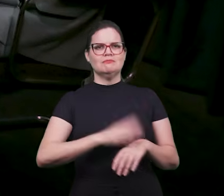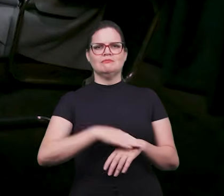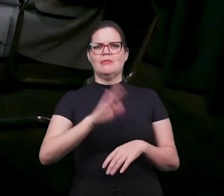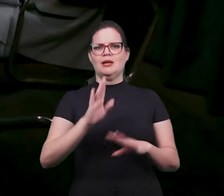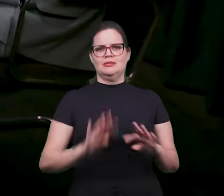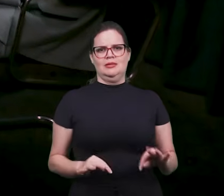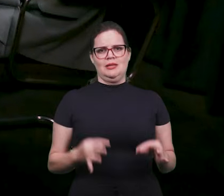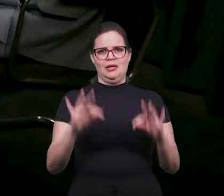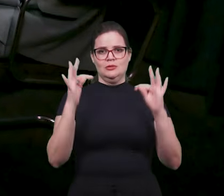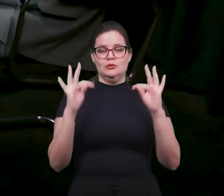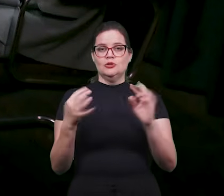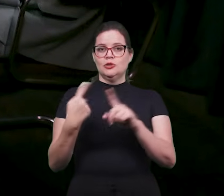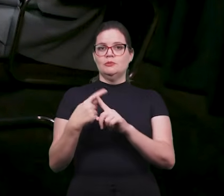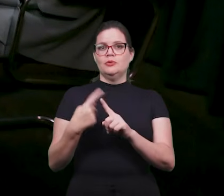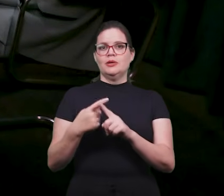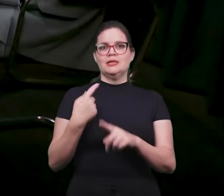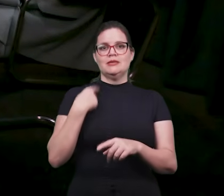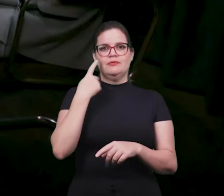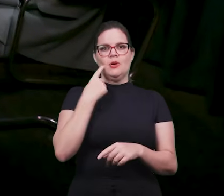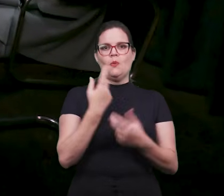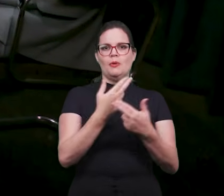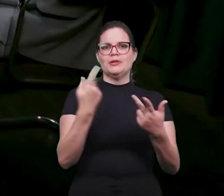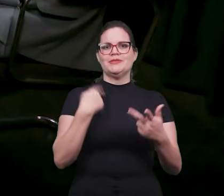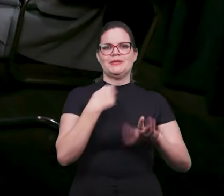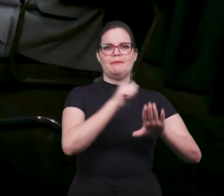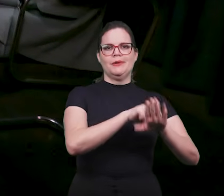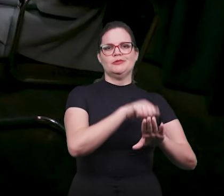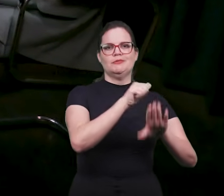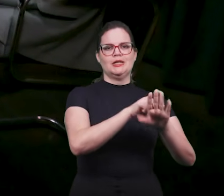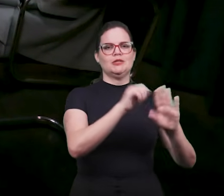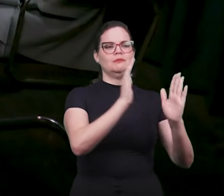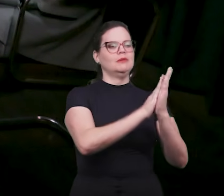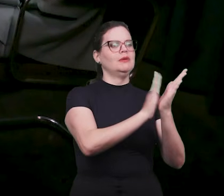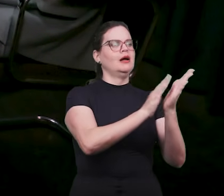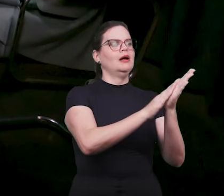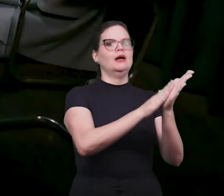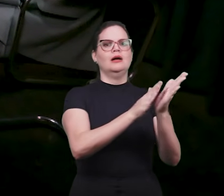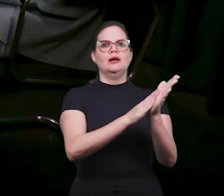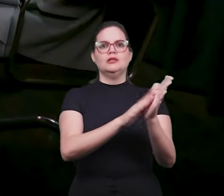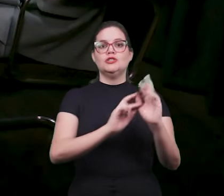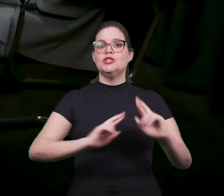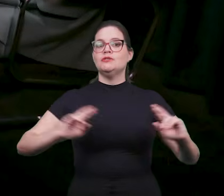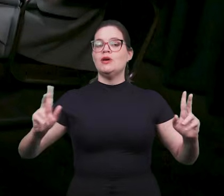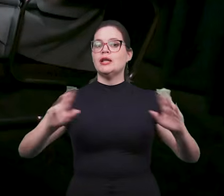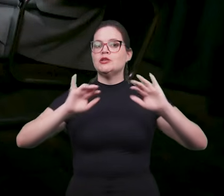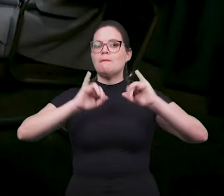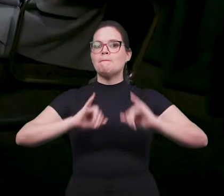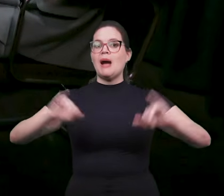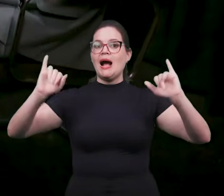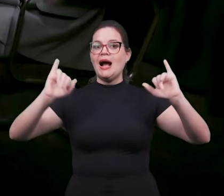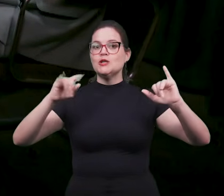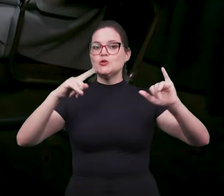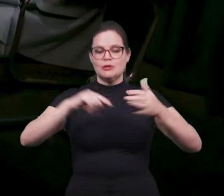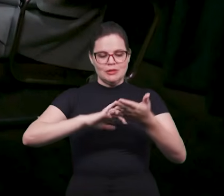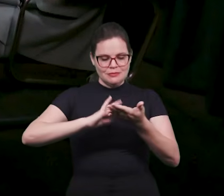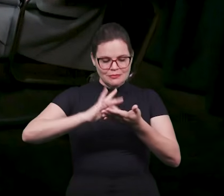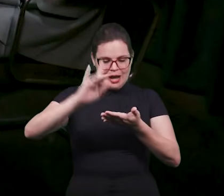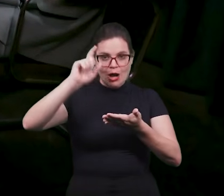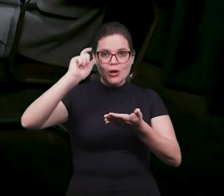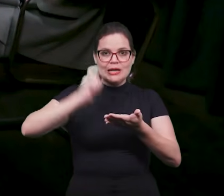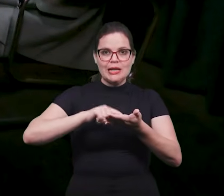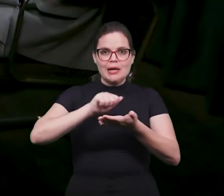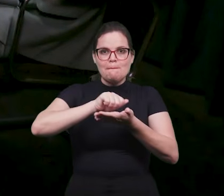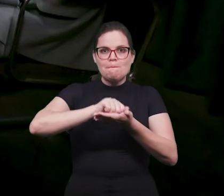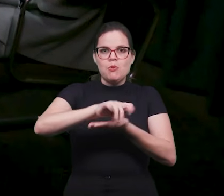né? Muito, porque uma coisa é você ir de porta em porta, outra coisa é você anunciar e o seu anúncio ir de porta em porta. Exatamente.